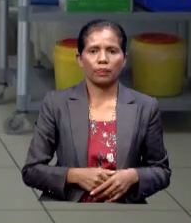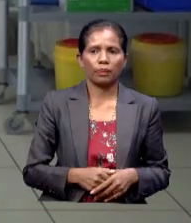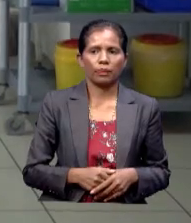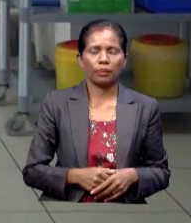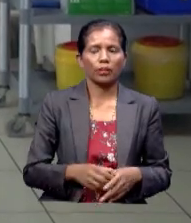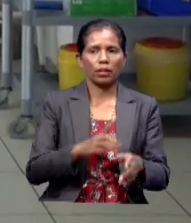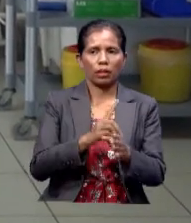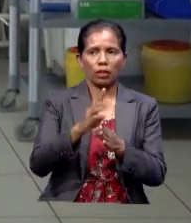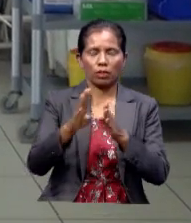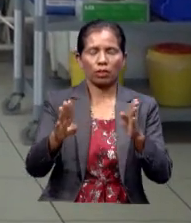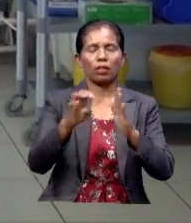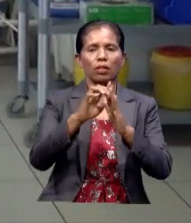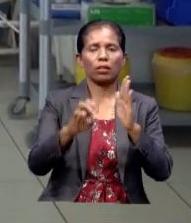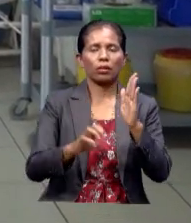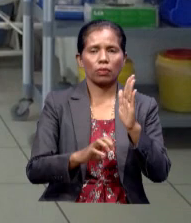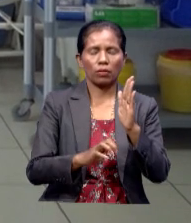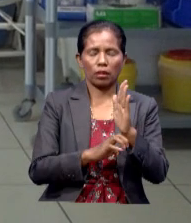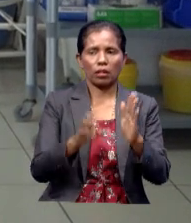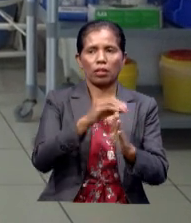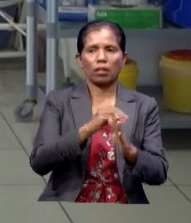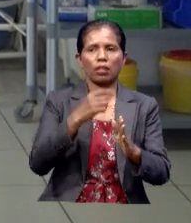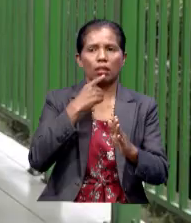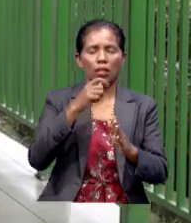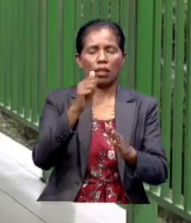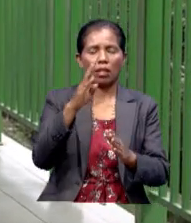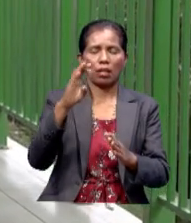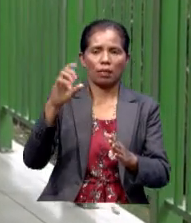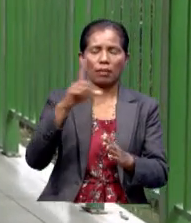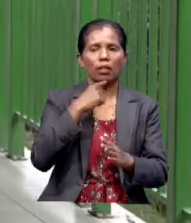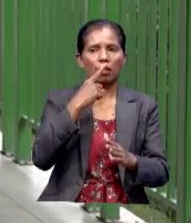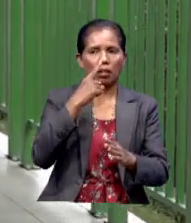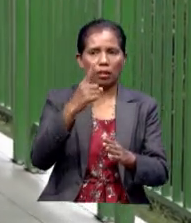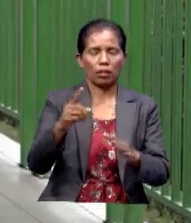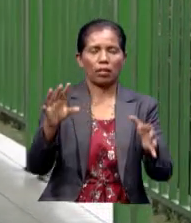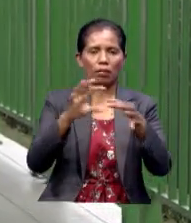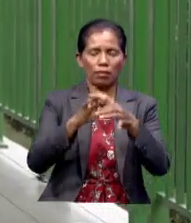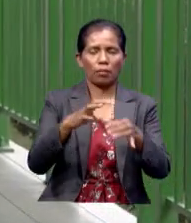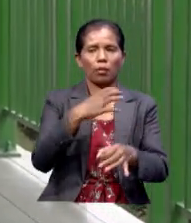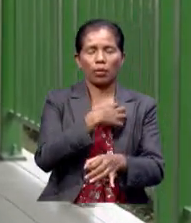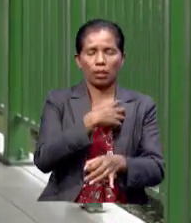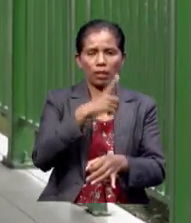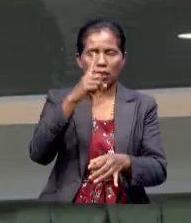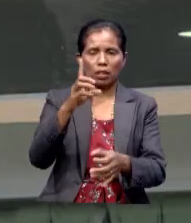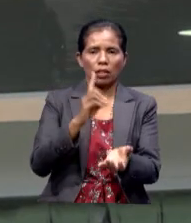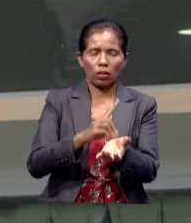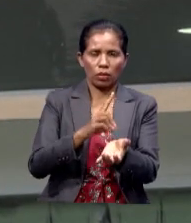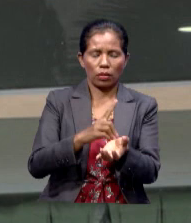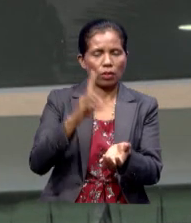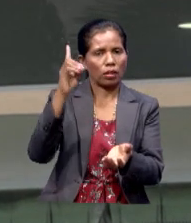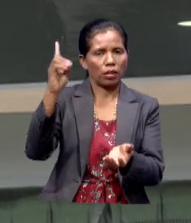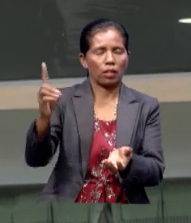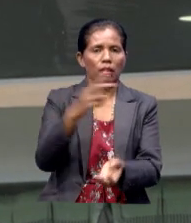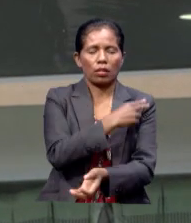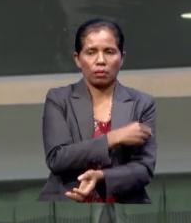Diretor Executivo Fundação Mahin, Abel Amaral, condena acto desentendimento entre membro polícia ida ho doutora e a sala